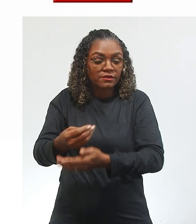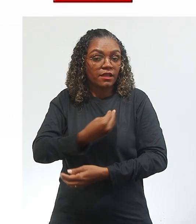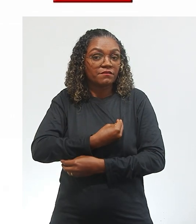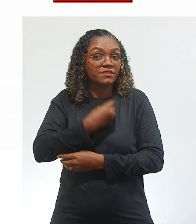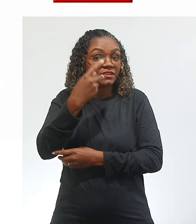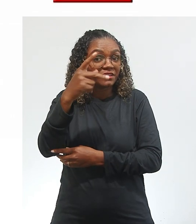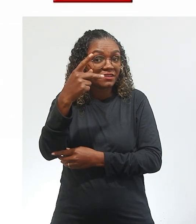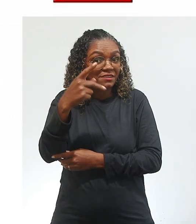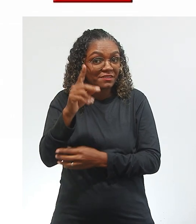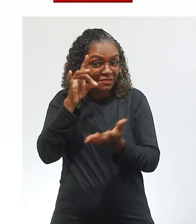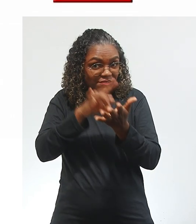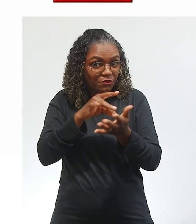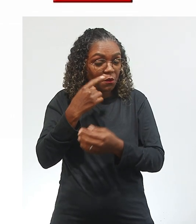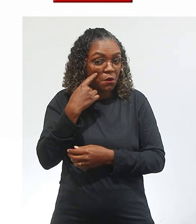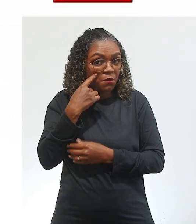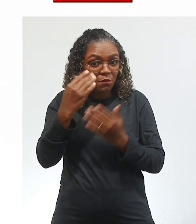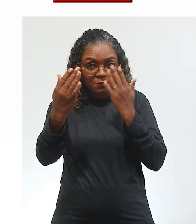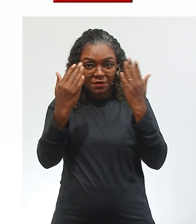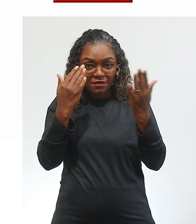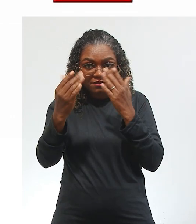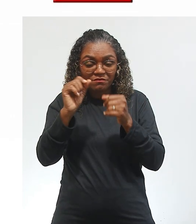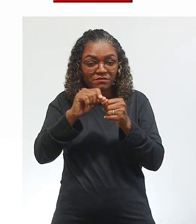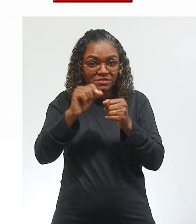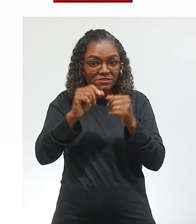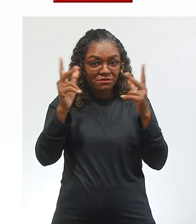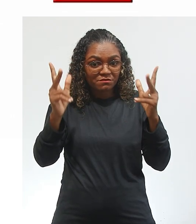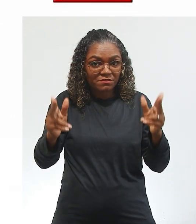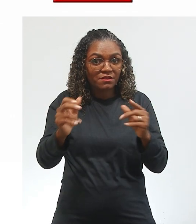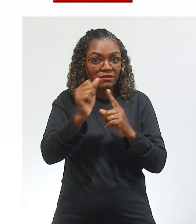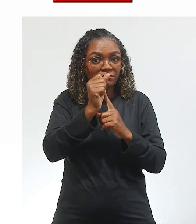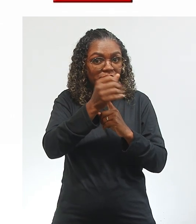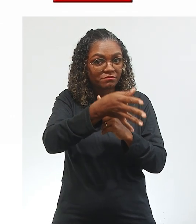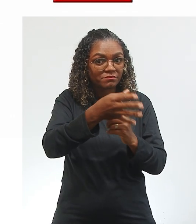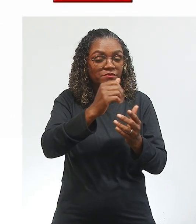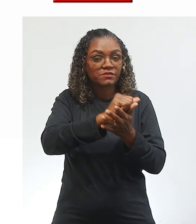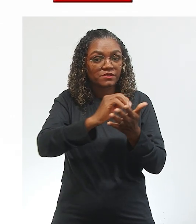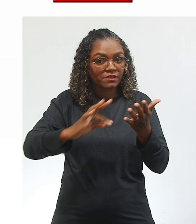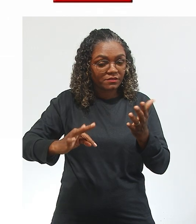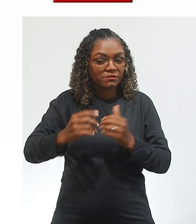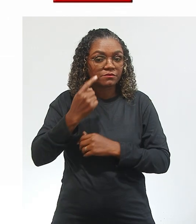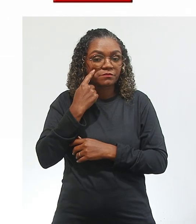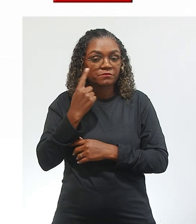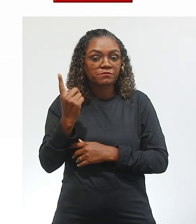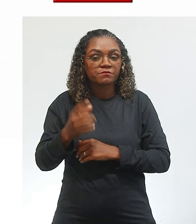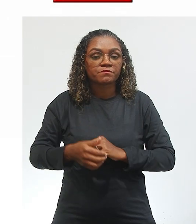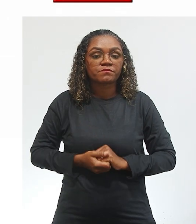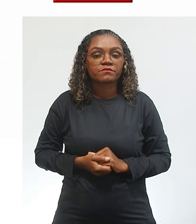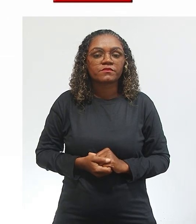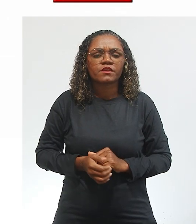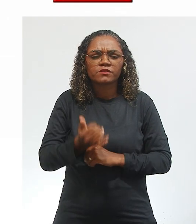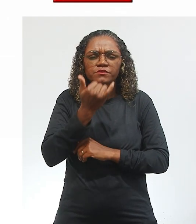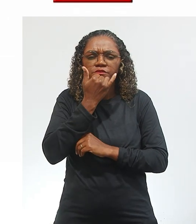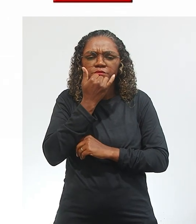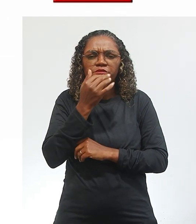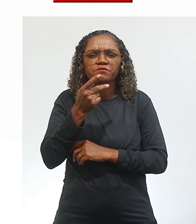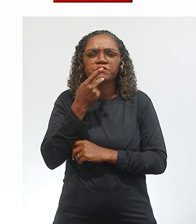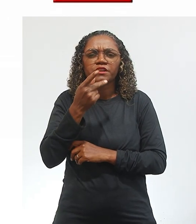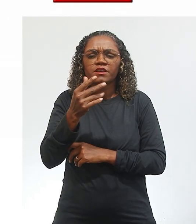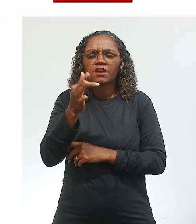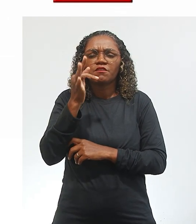presta atenção já nesse aqui, que quando se tratar de... Desculpa, aqui não é fornecedor, tá? Desculpa, aqui